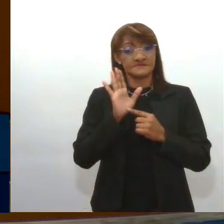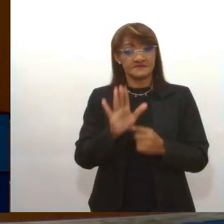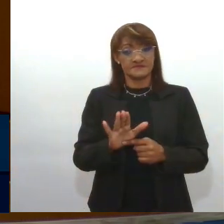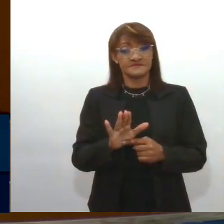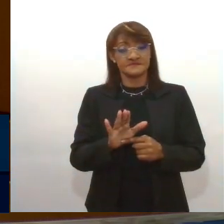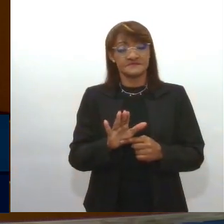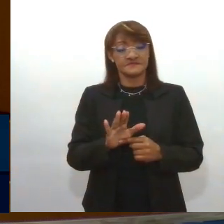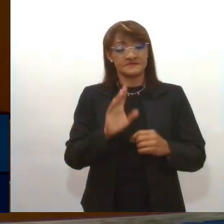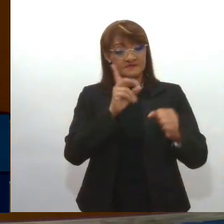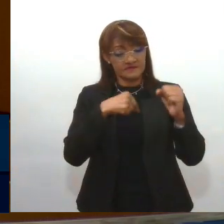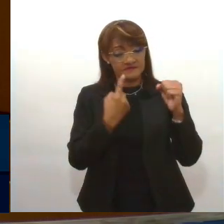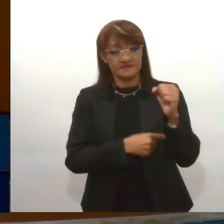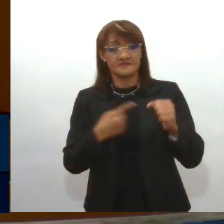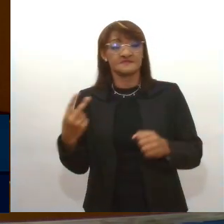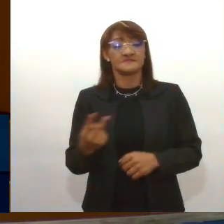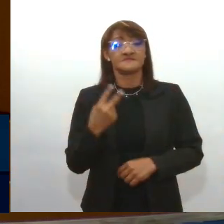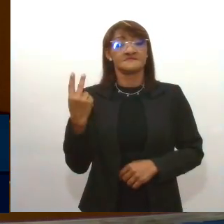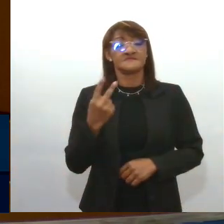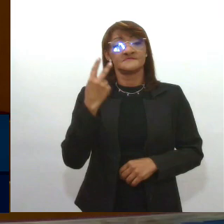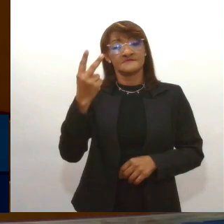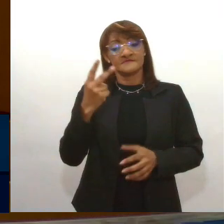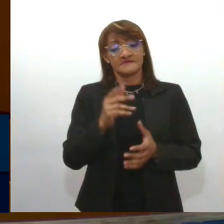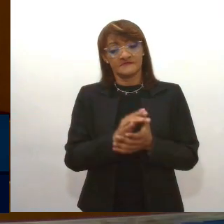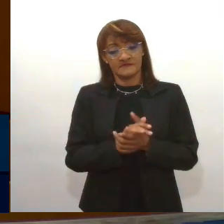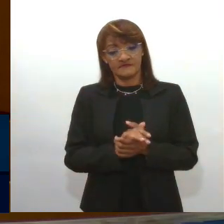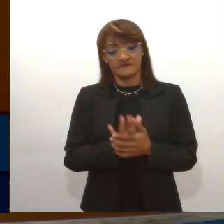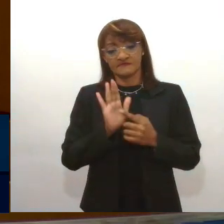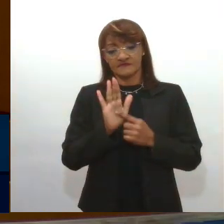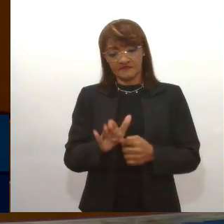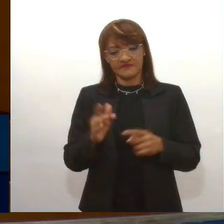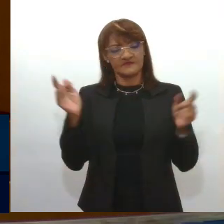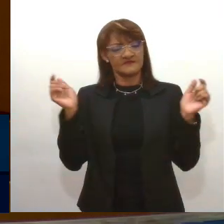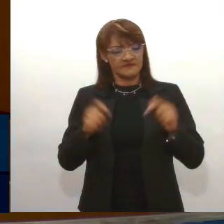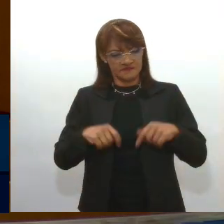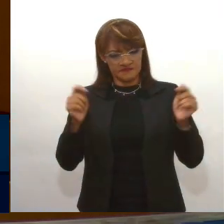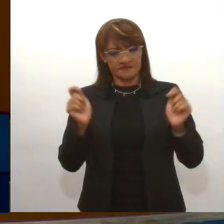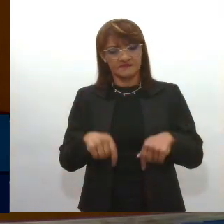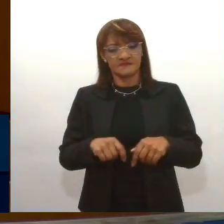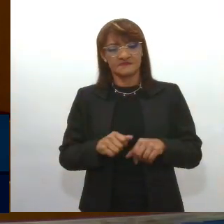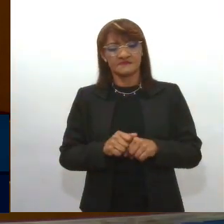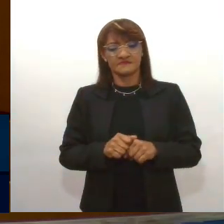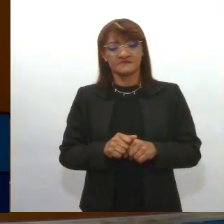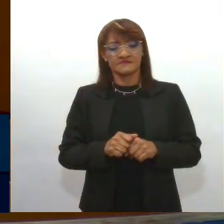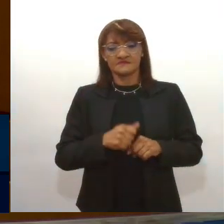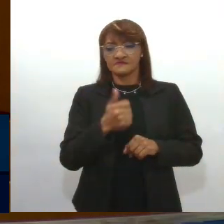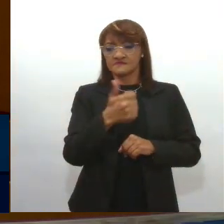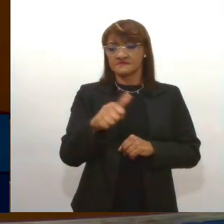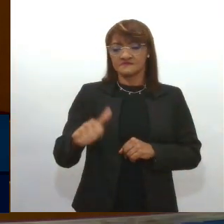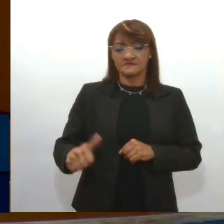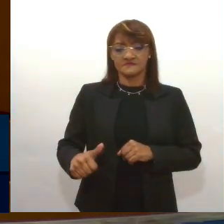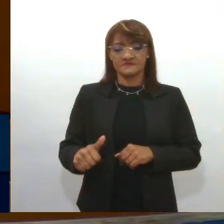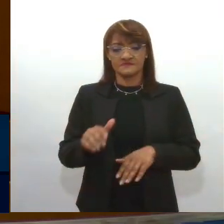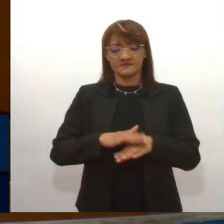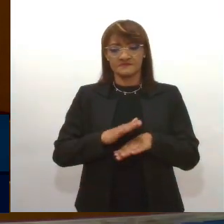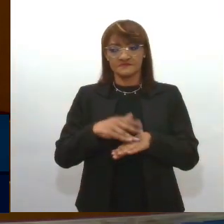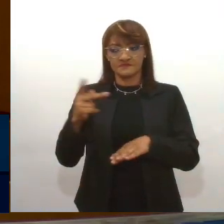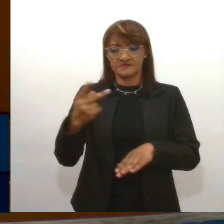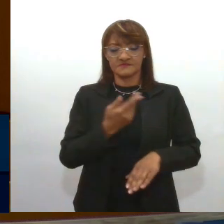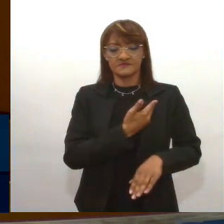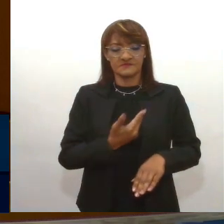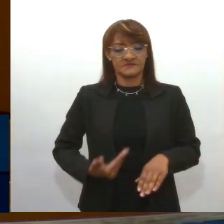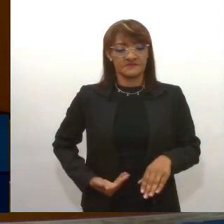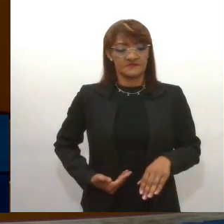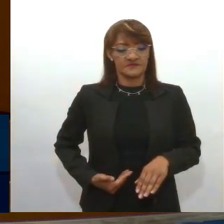fortalecendo e mostrando ainda mais a força da boa avaliação do seu governo respaldando assim a eleição de mais de